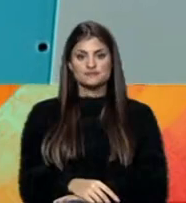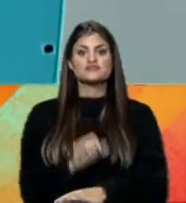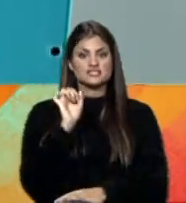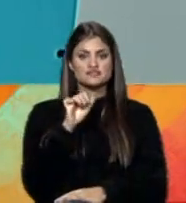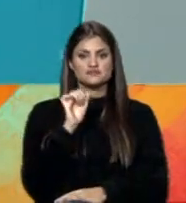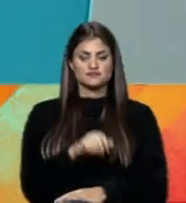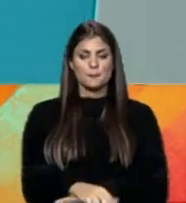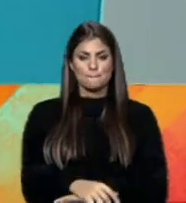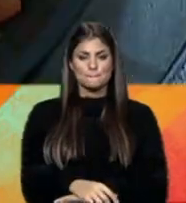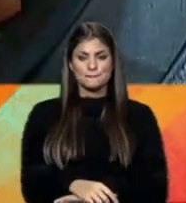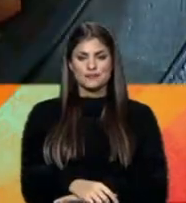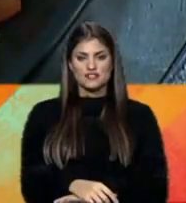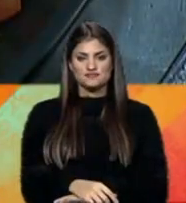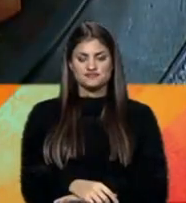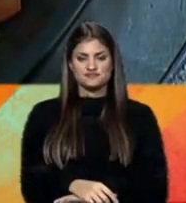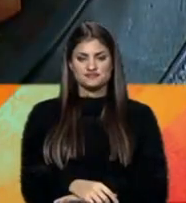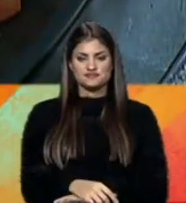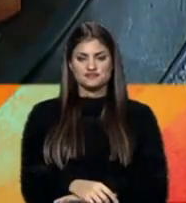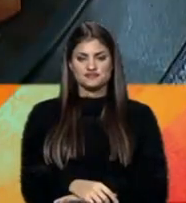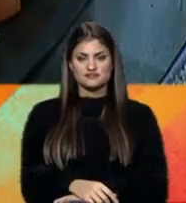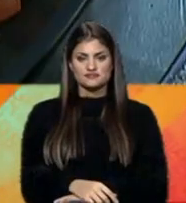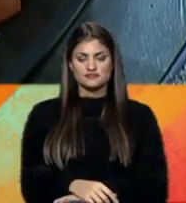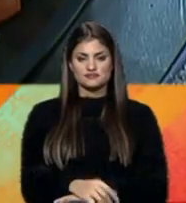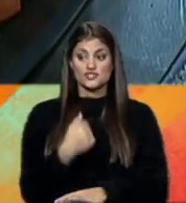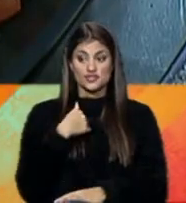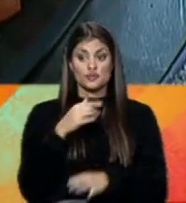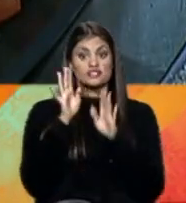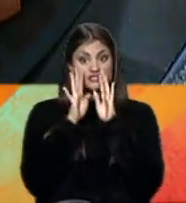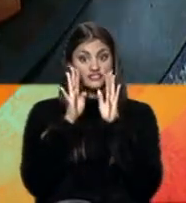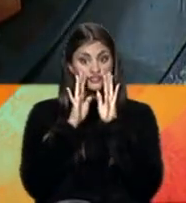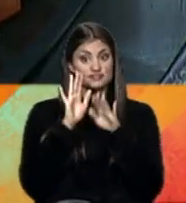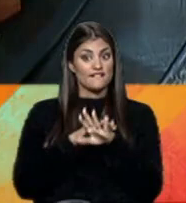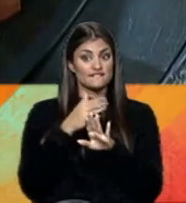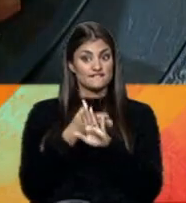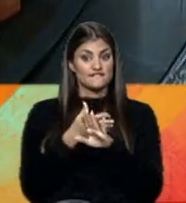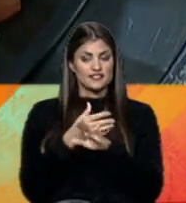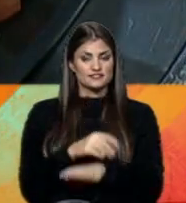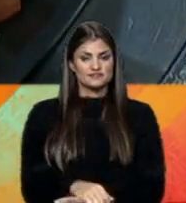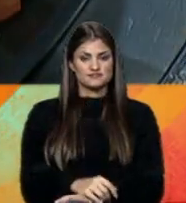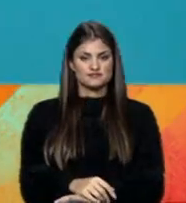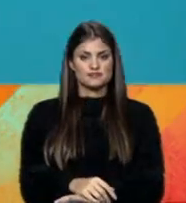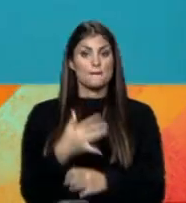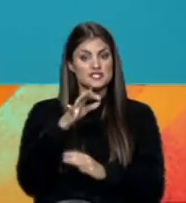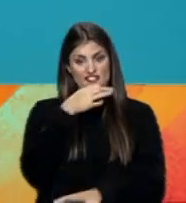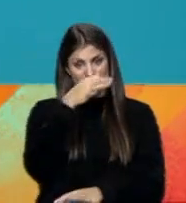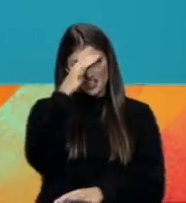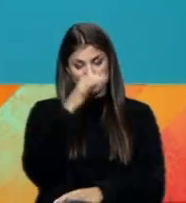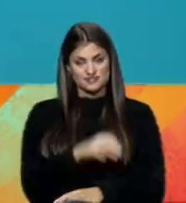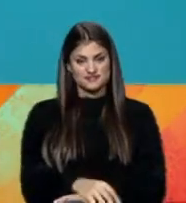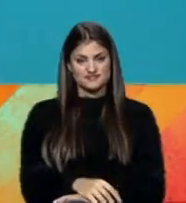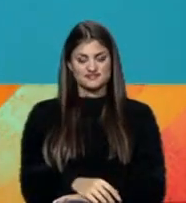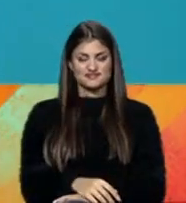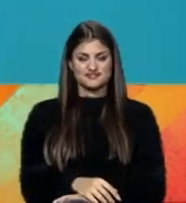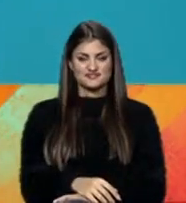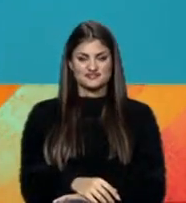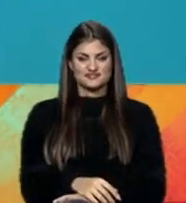estava? Estava quando era falar. Que eu pim, ouvi coelho. Logo coelho. Que... Mas não é, coelho, é frango. Eu sei. Ah, estava eu sei,